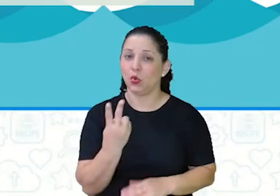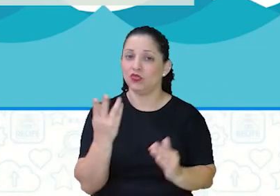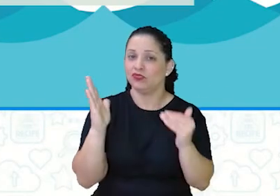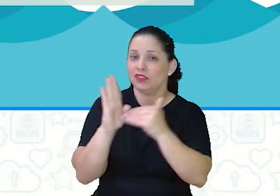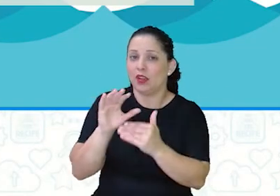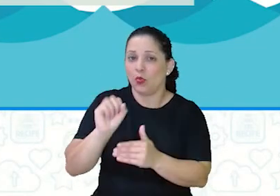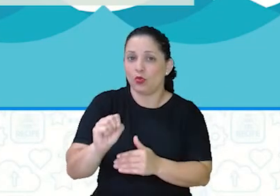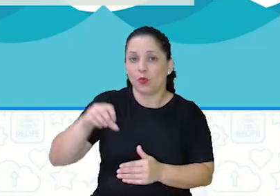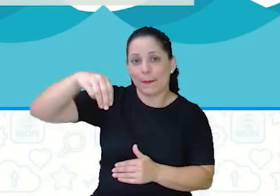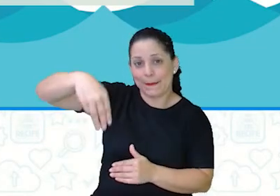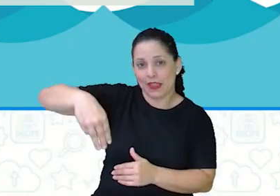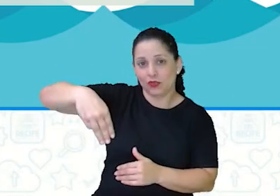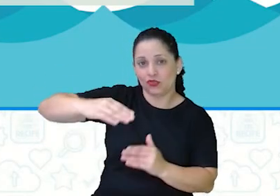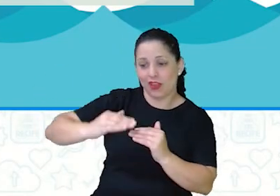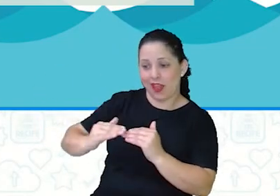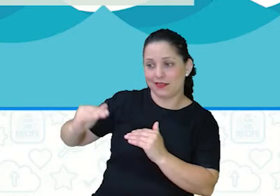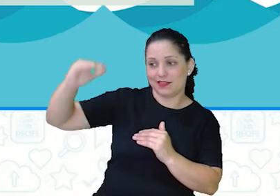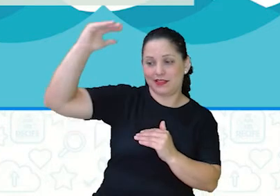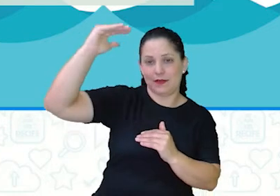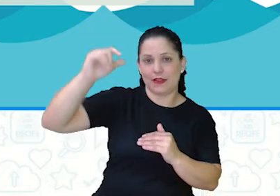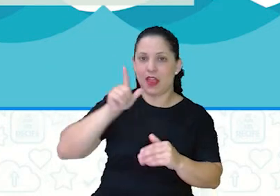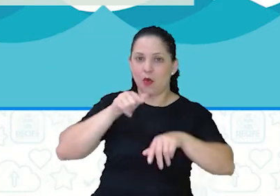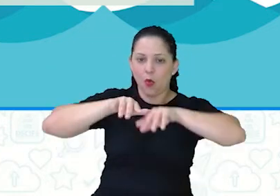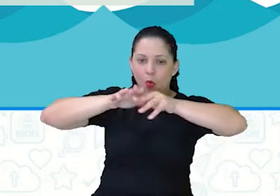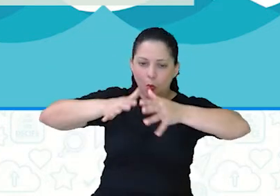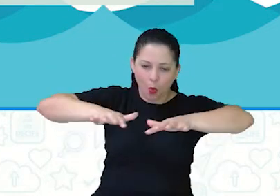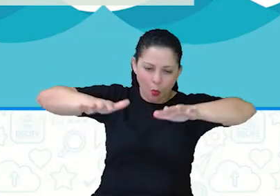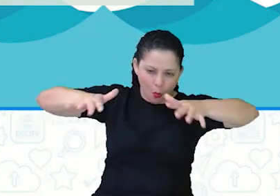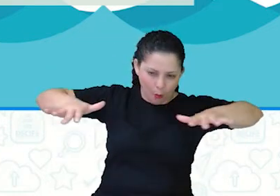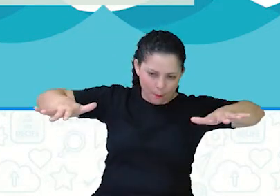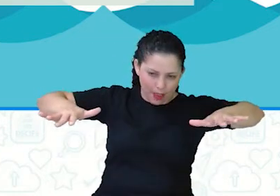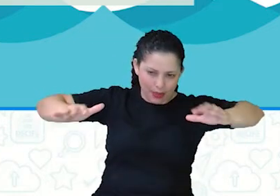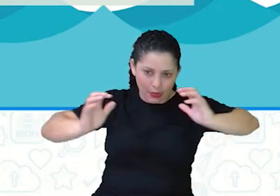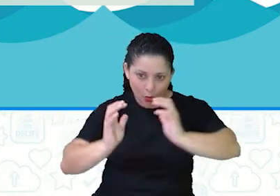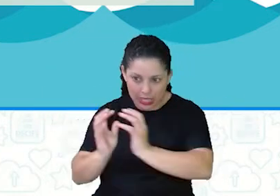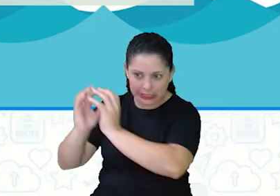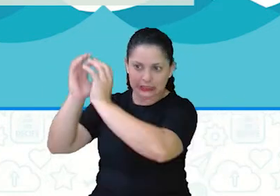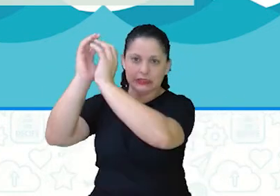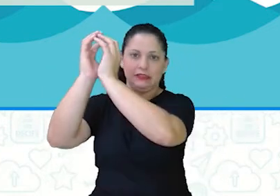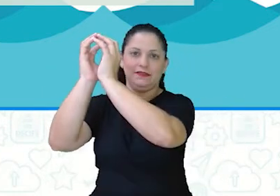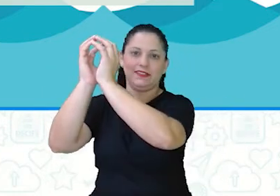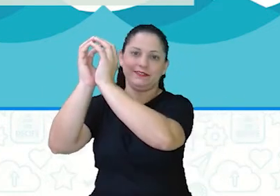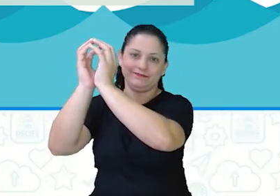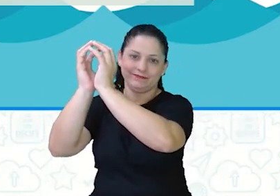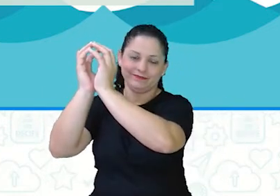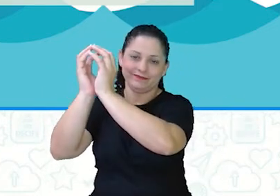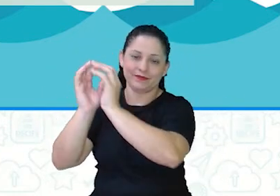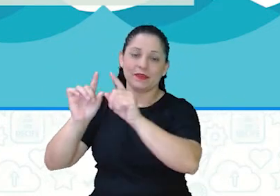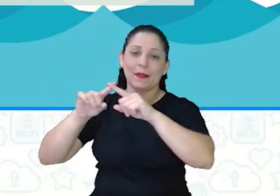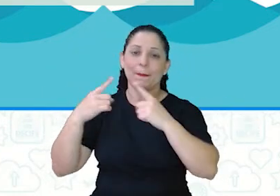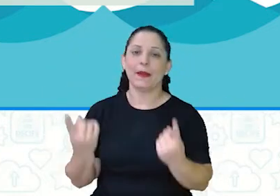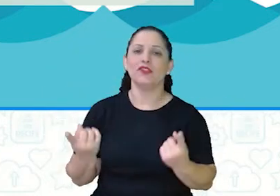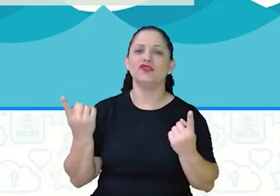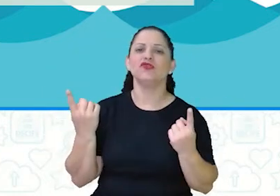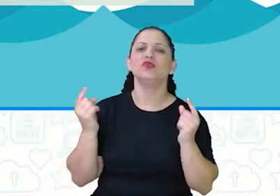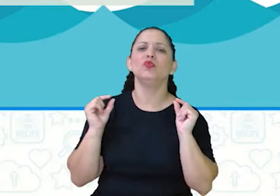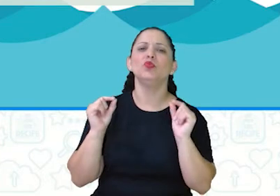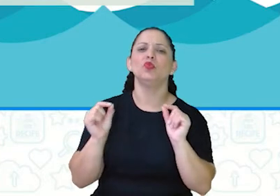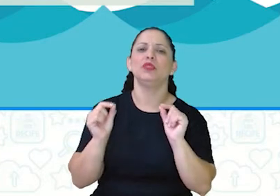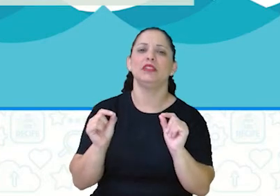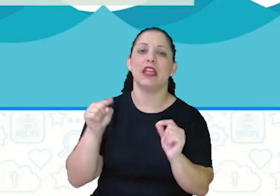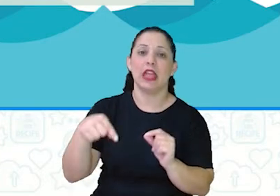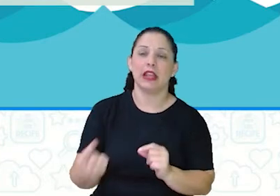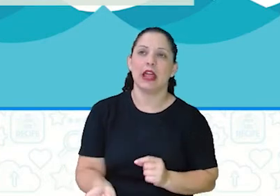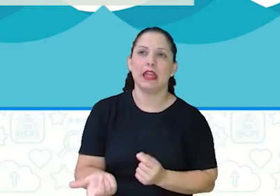porque senão não teria condições de a gente estar aqui, a gente estaria sempre no alagado. Mas por causa disso, ela é considerada a cidade mais baixa